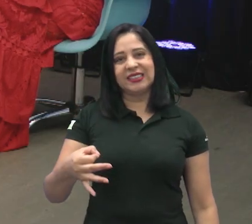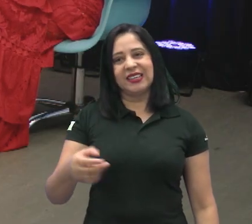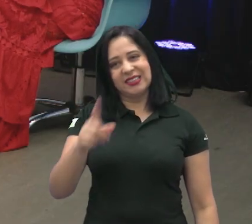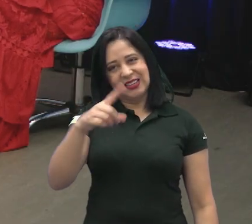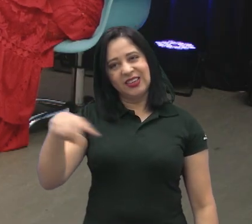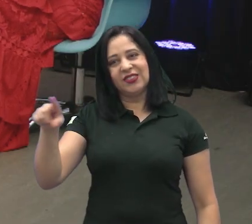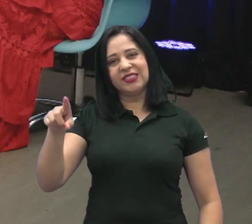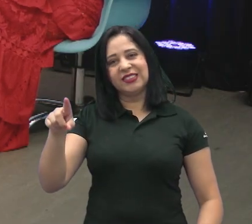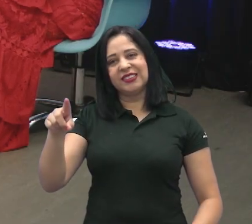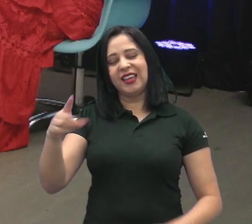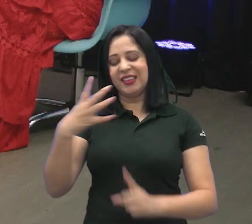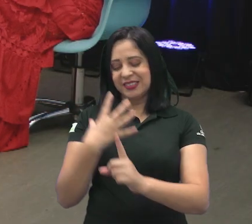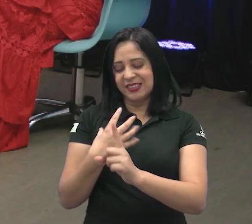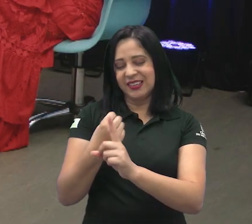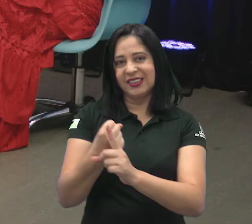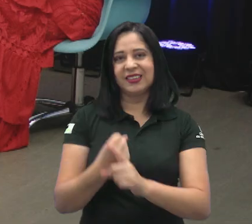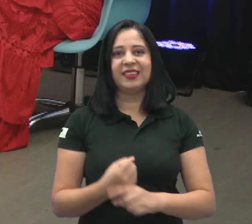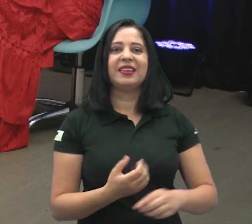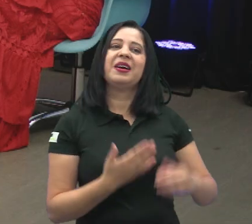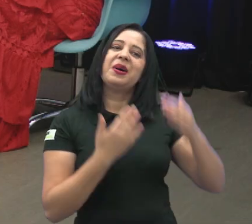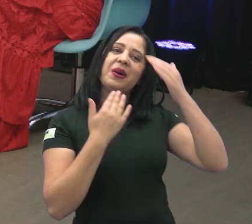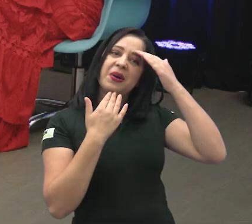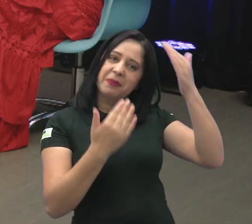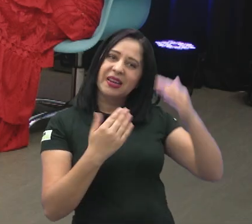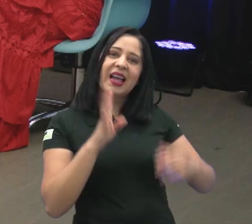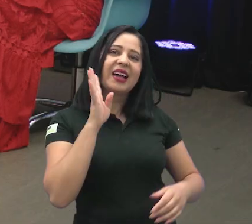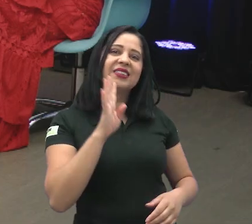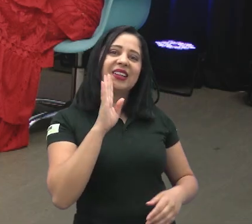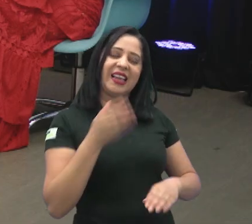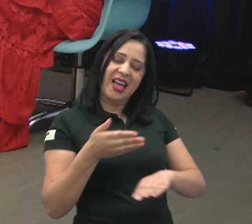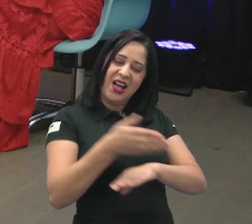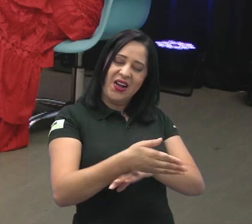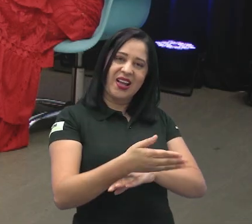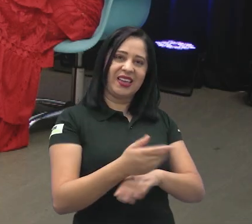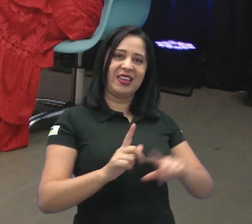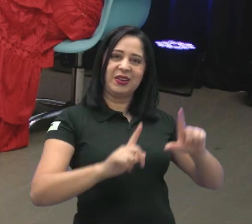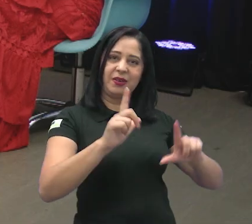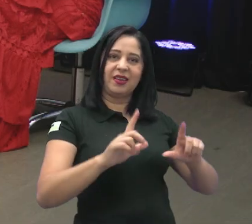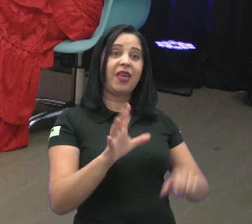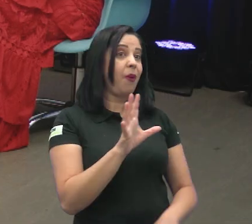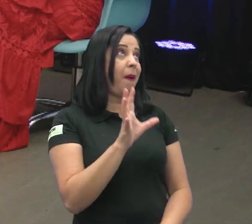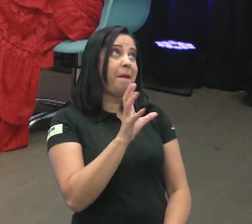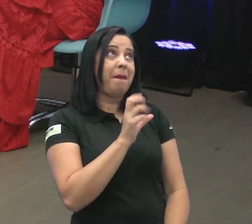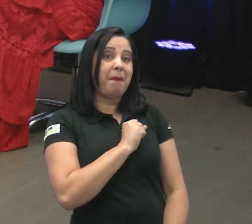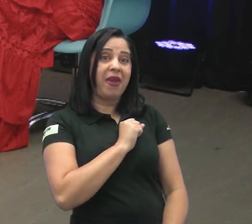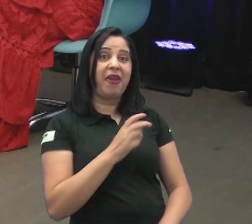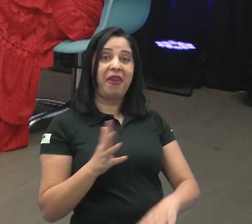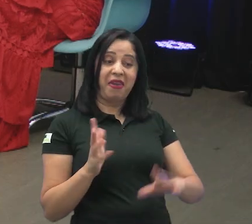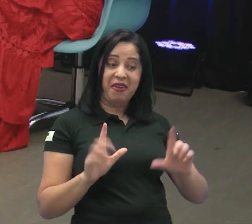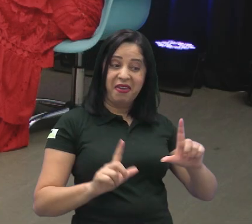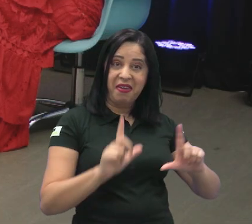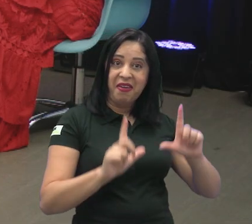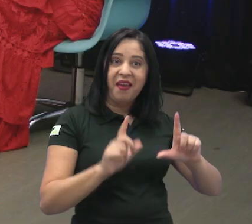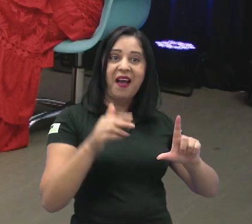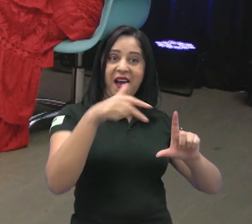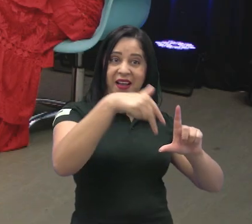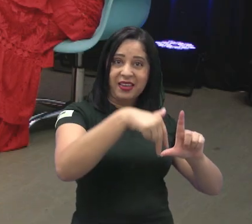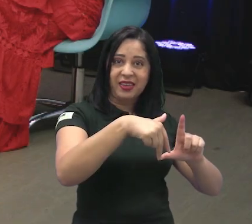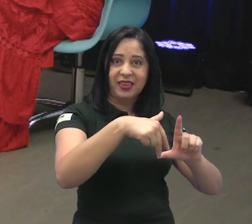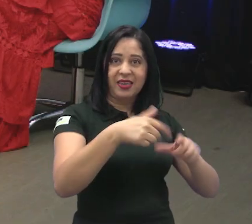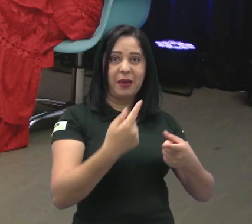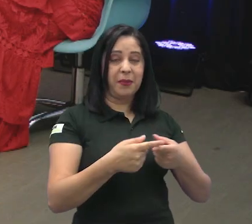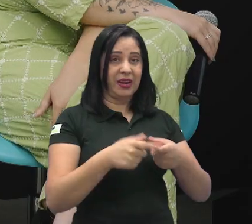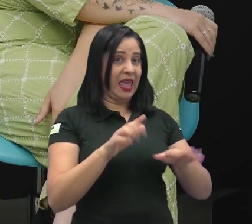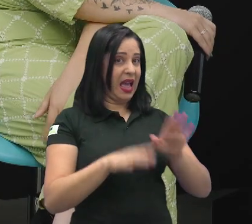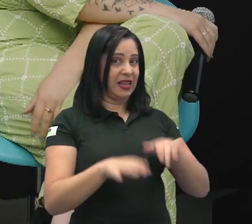tenho certeza que foi muito inspiradora. Obrigada, Pri. Foi muito legal participar do programa, viu? Muito obrigada, adorei também, né? Nem sempre a